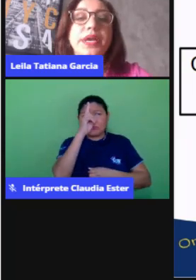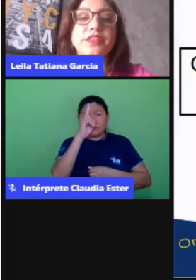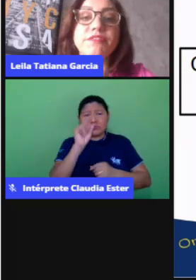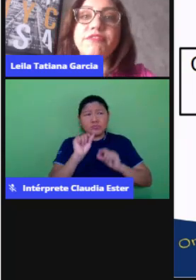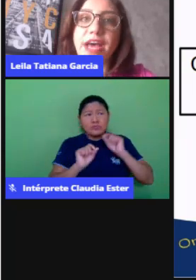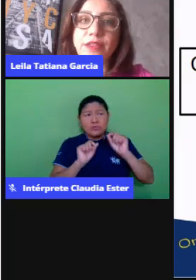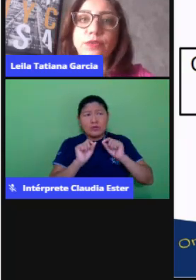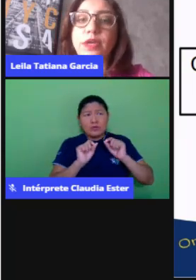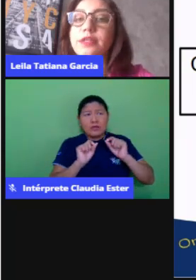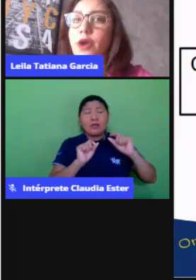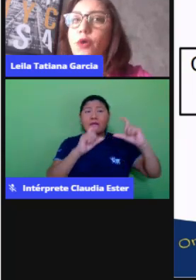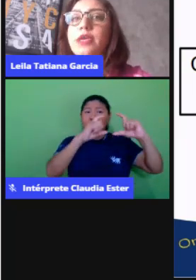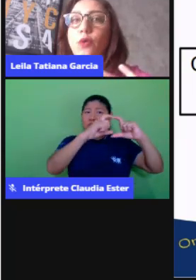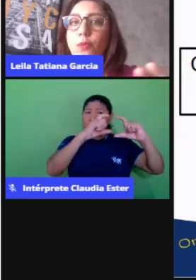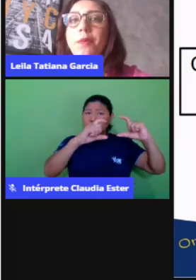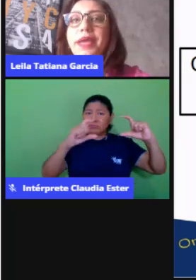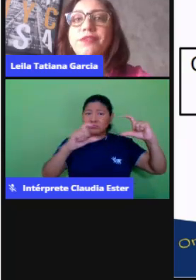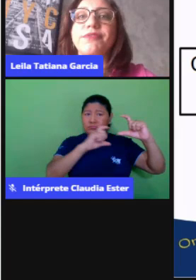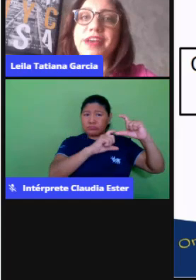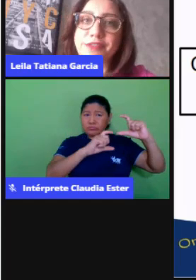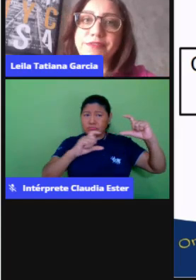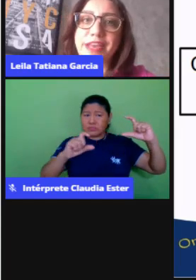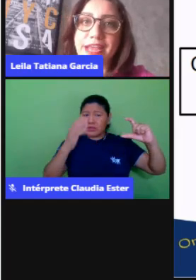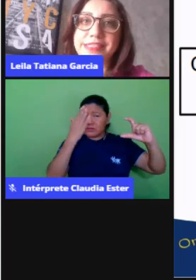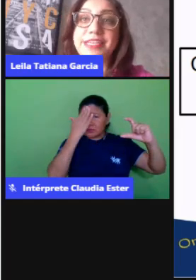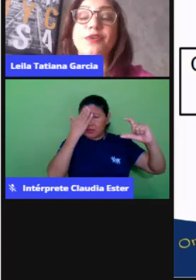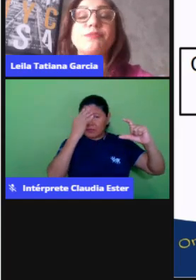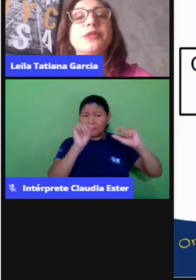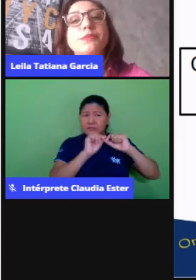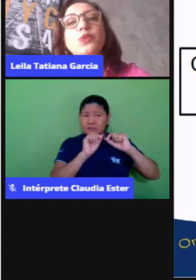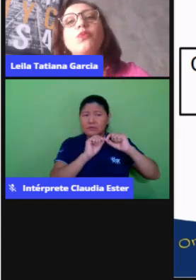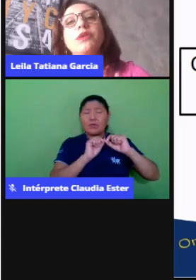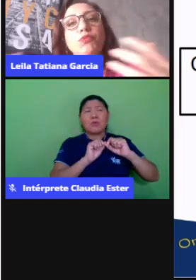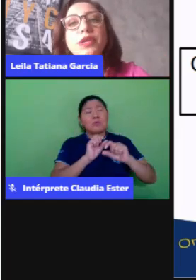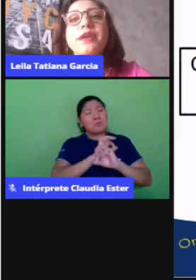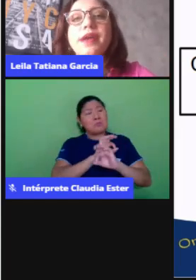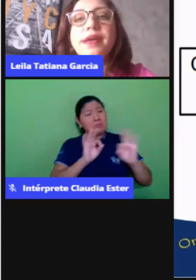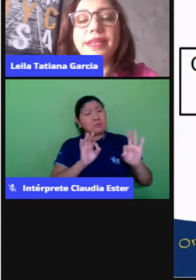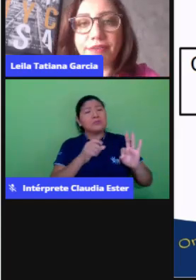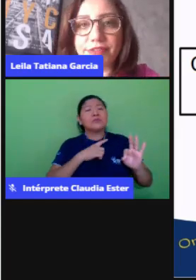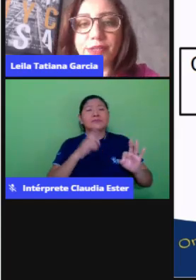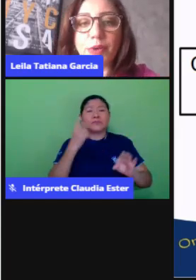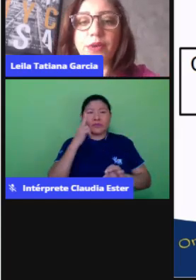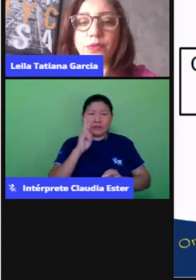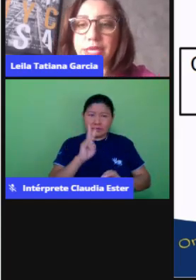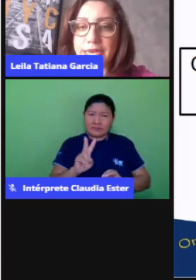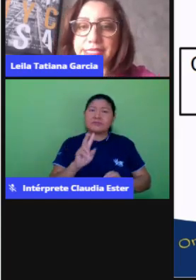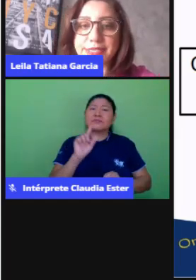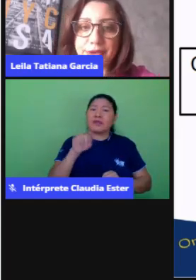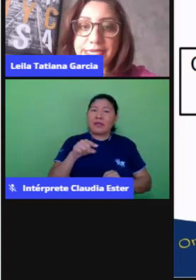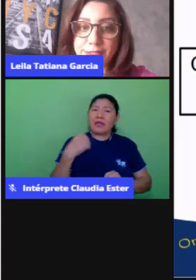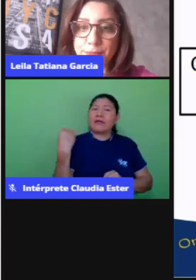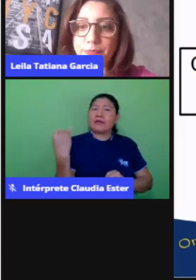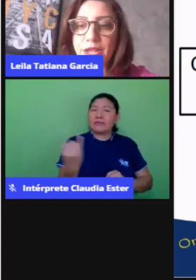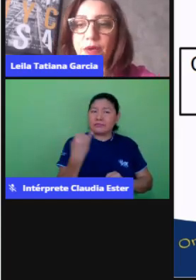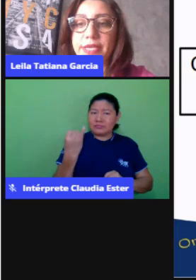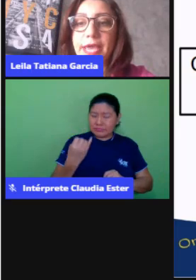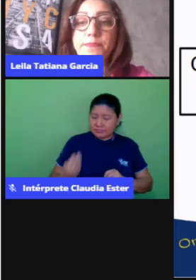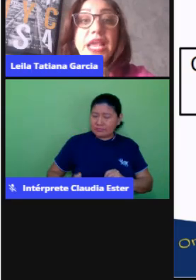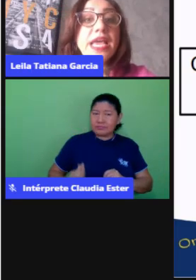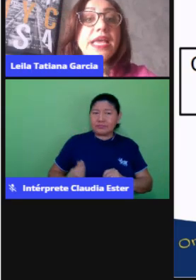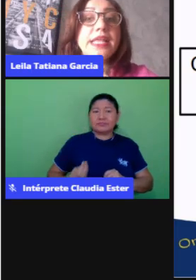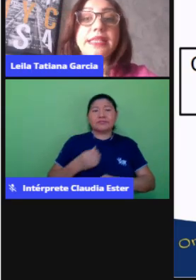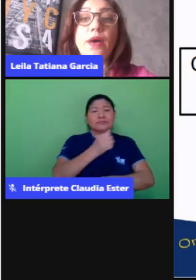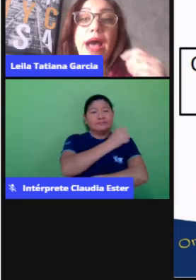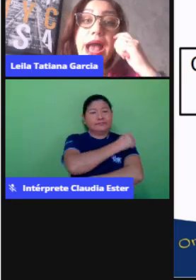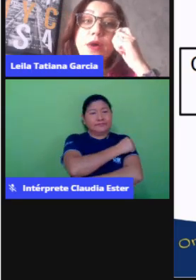coisa boba, mas de fato em algum momento faz diferença e nós podemos contribuir na vida do aluno em relação a isso,